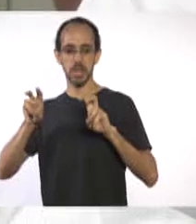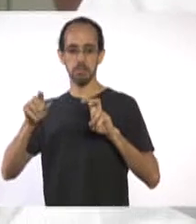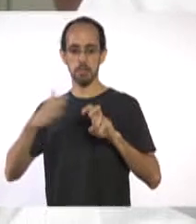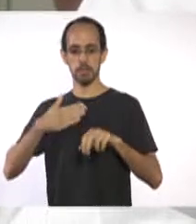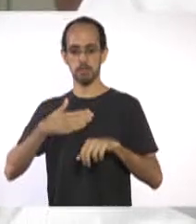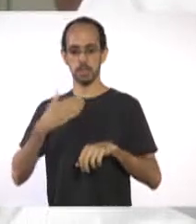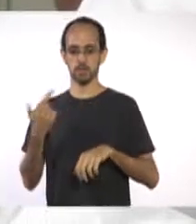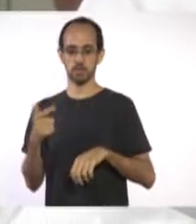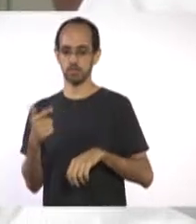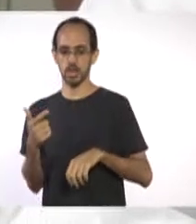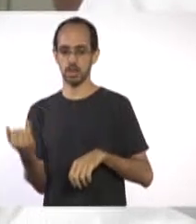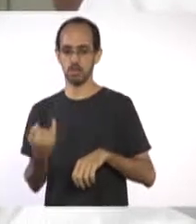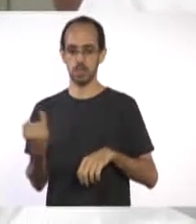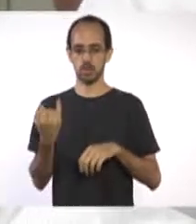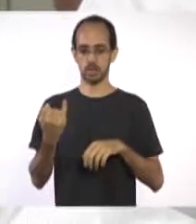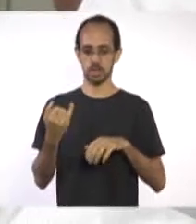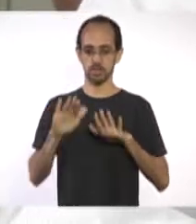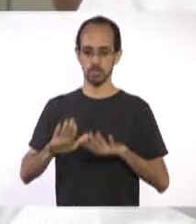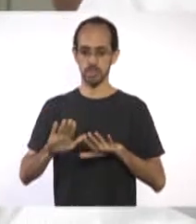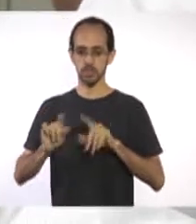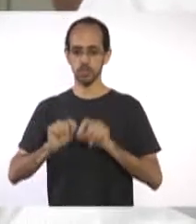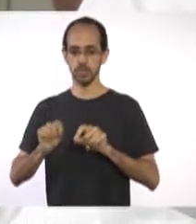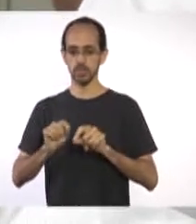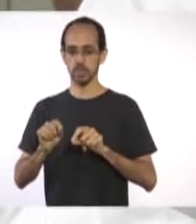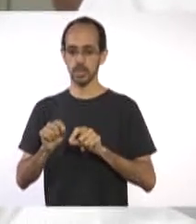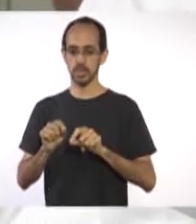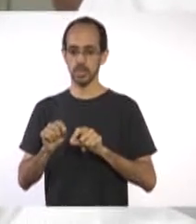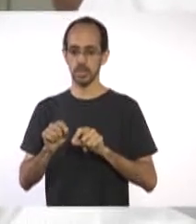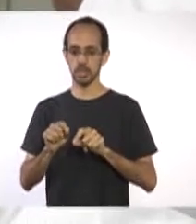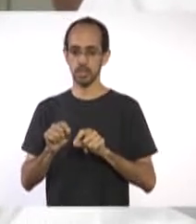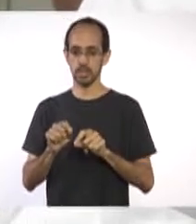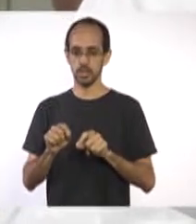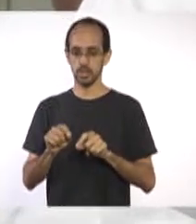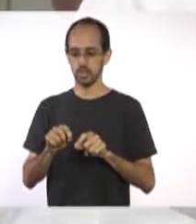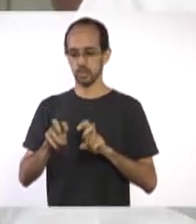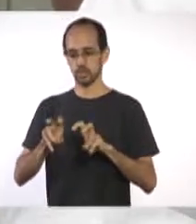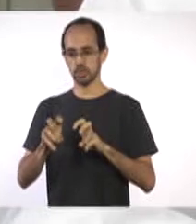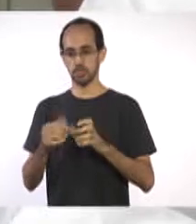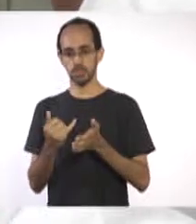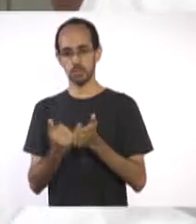que não seja ligado a tributos do Estado do Rio de Janeiro.